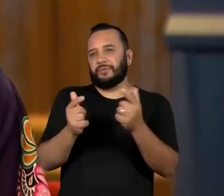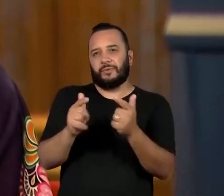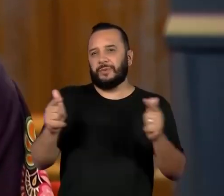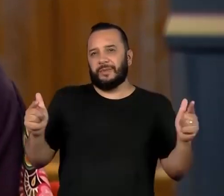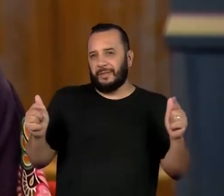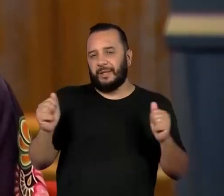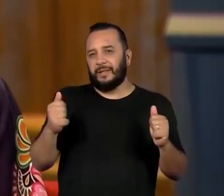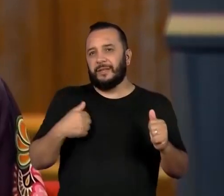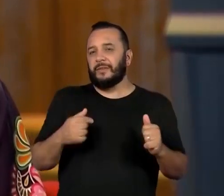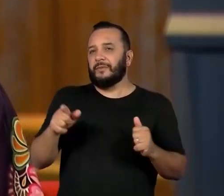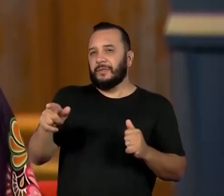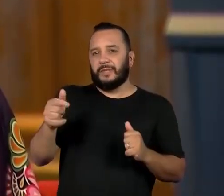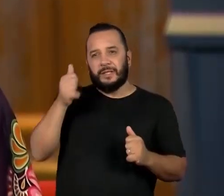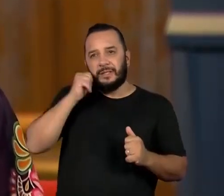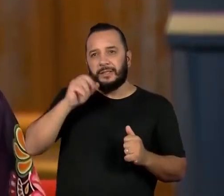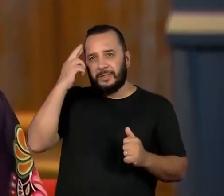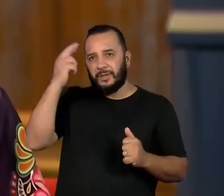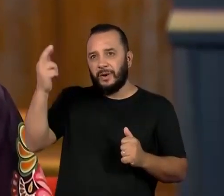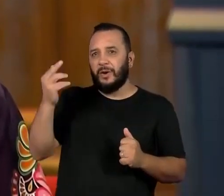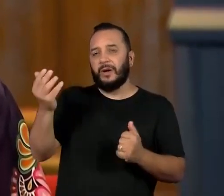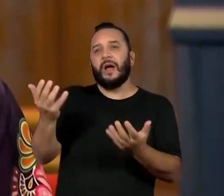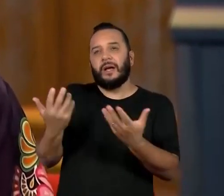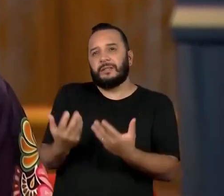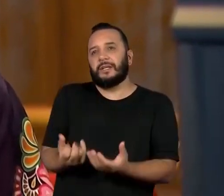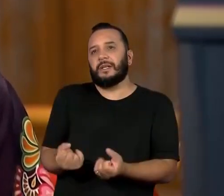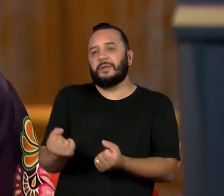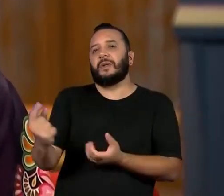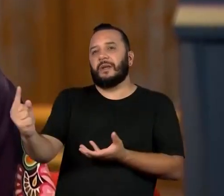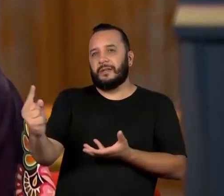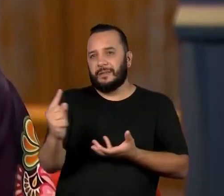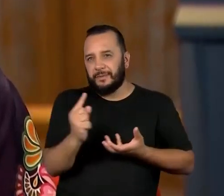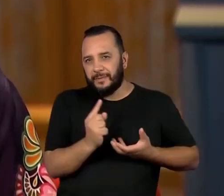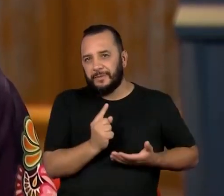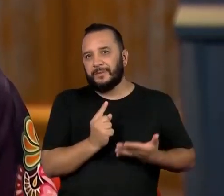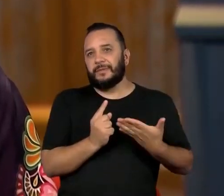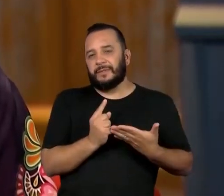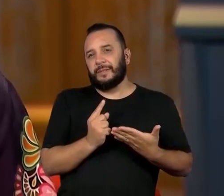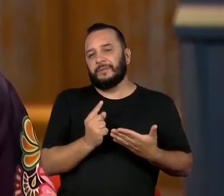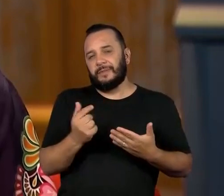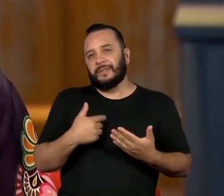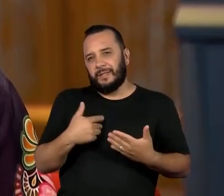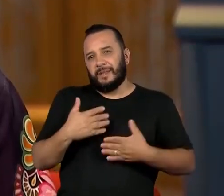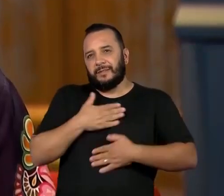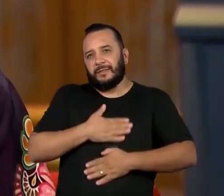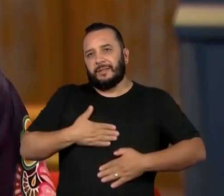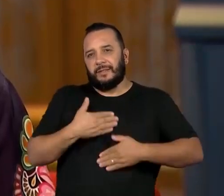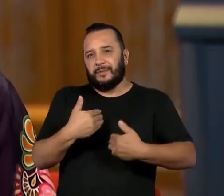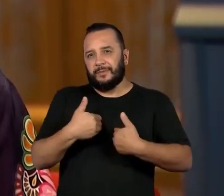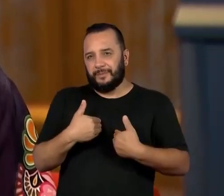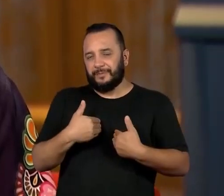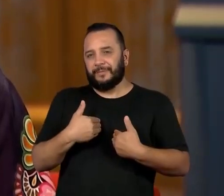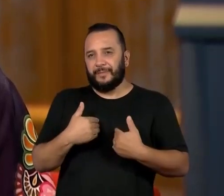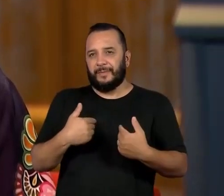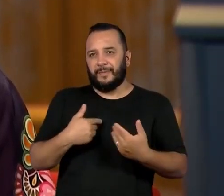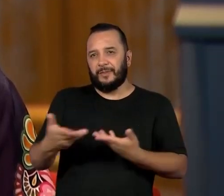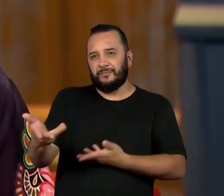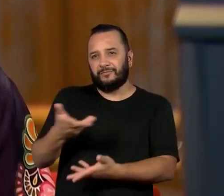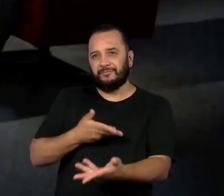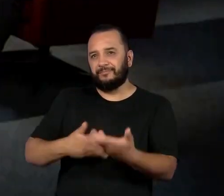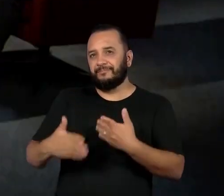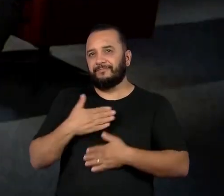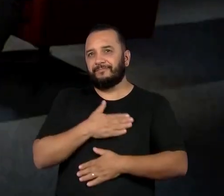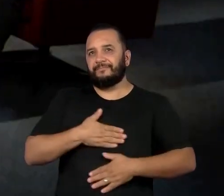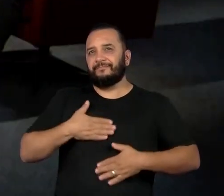senhora me contente em receber-vos como estais se vós não vos contenta o vosso contentamento pode falecer